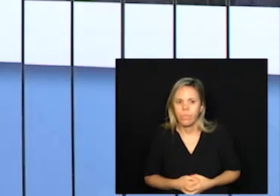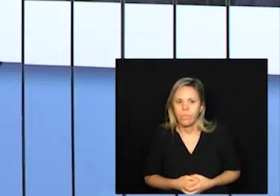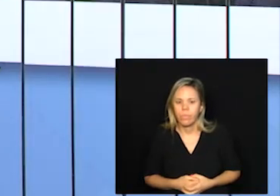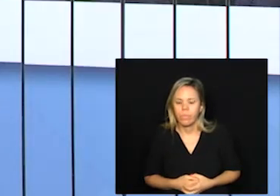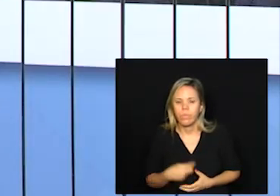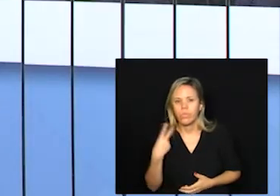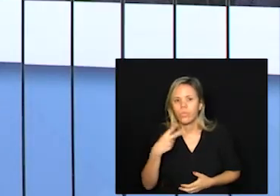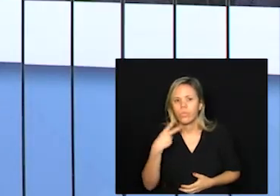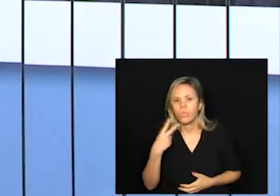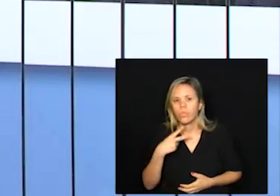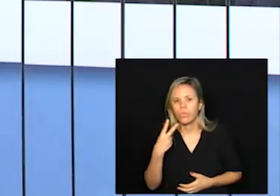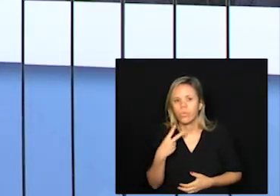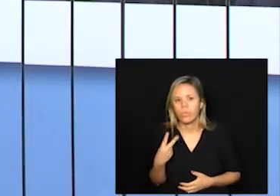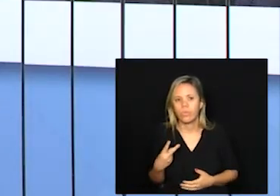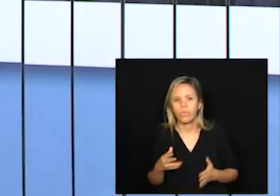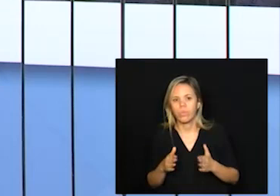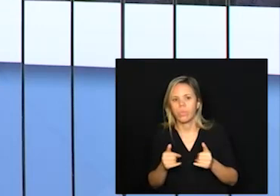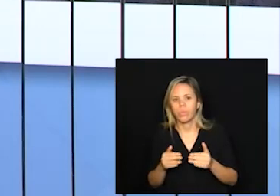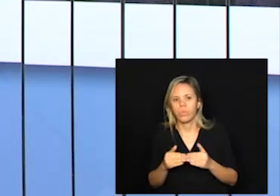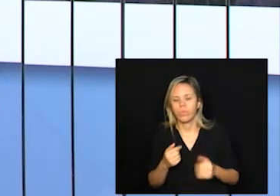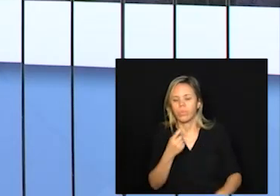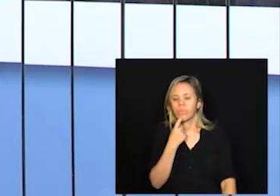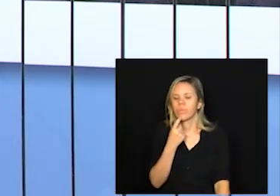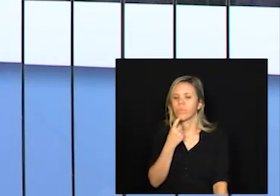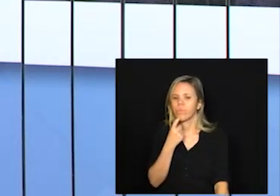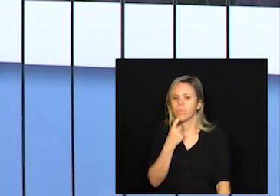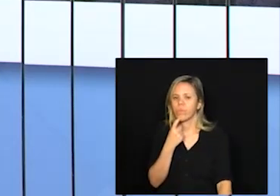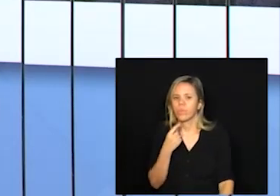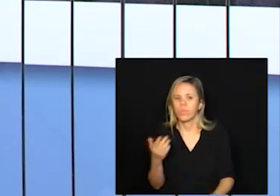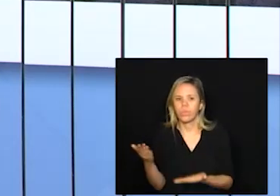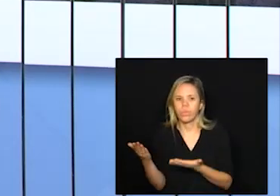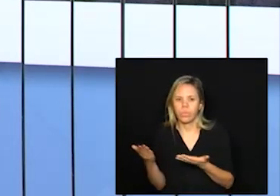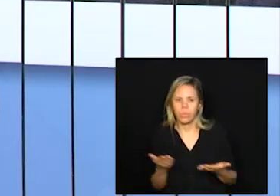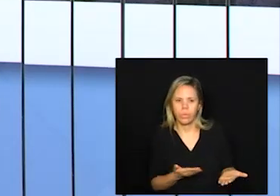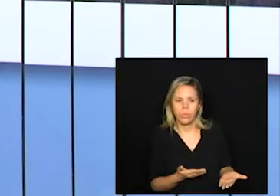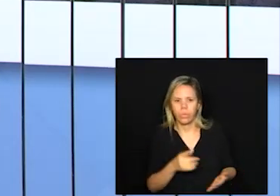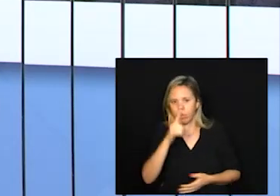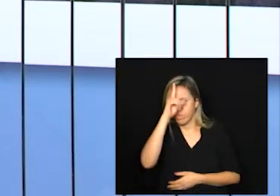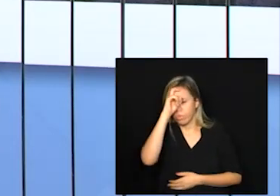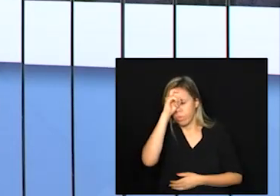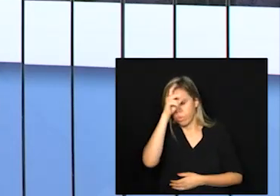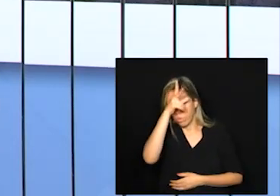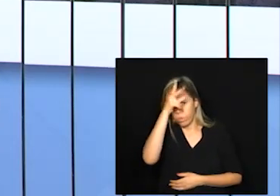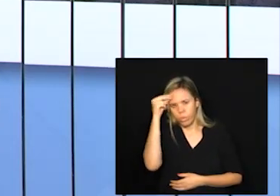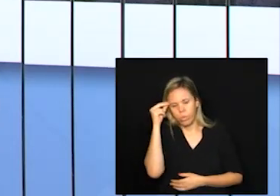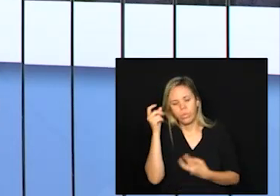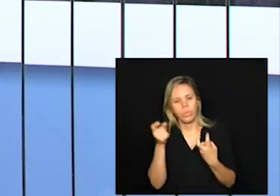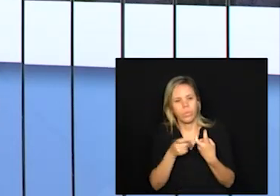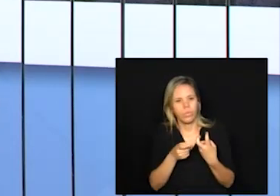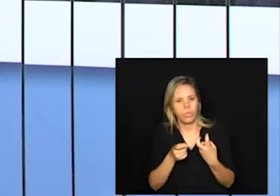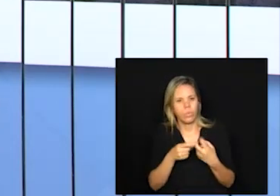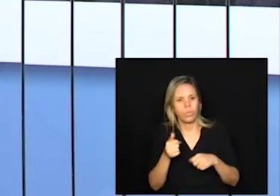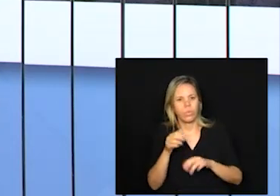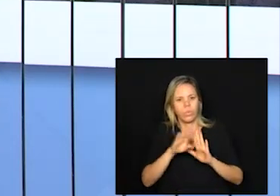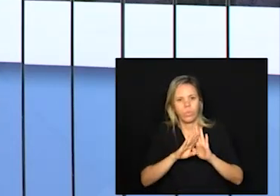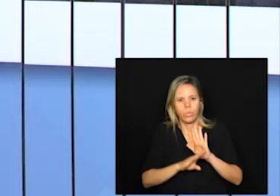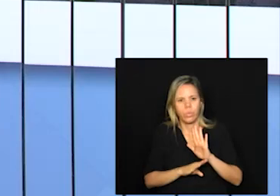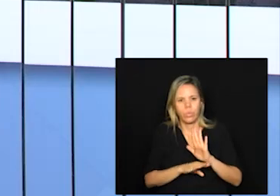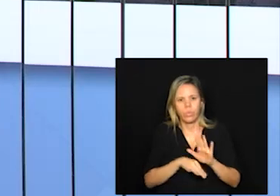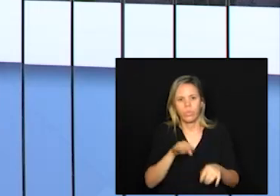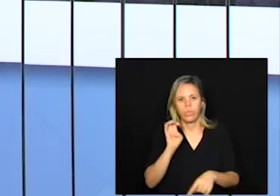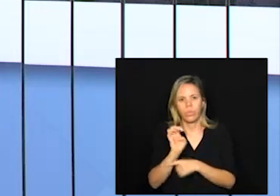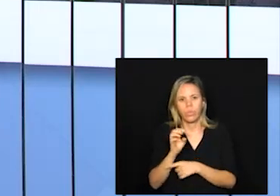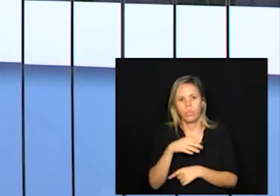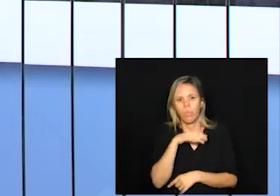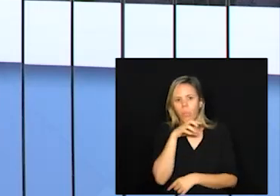E o vereador apela para que Campinas receba um hospital público veterinário do programa estadual